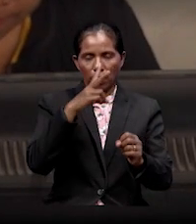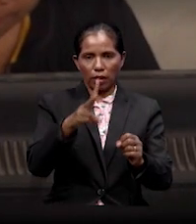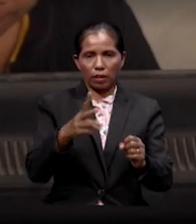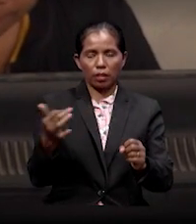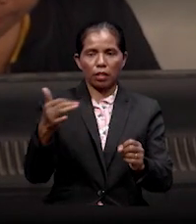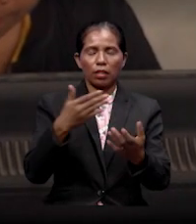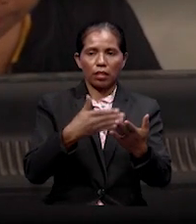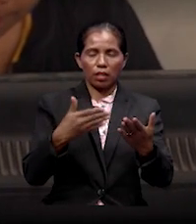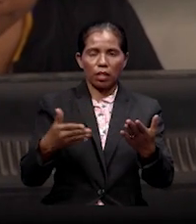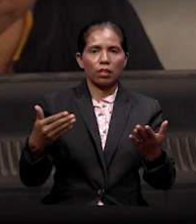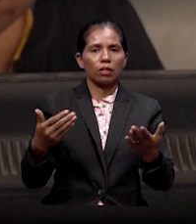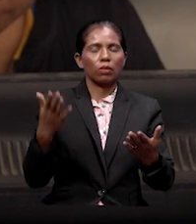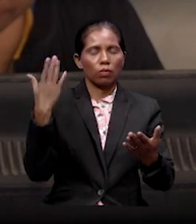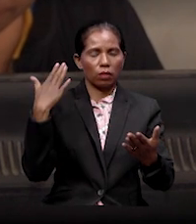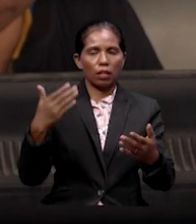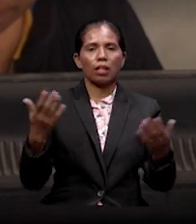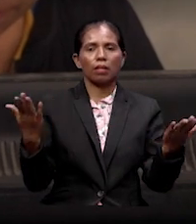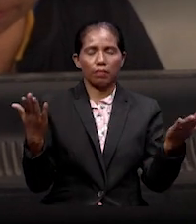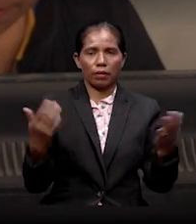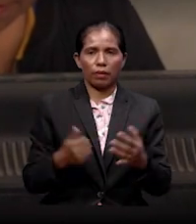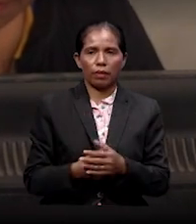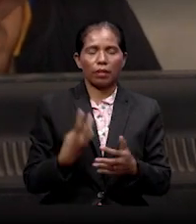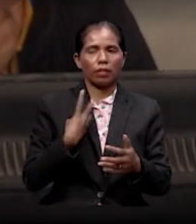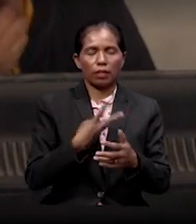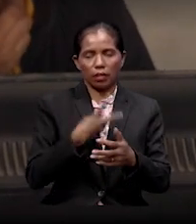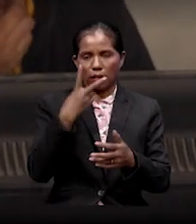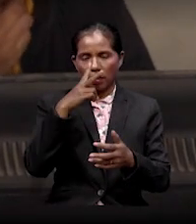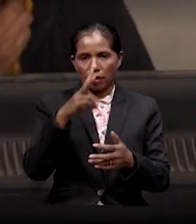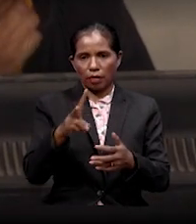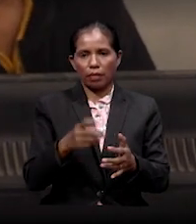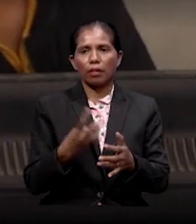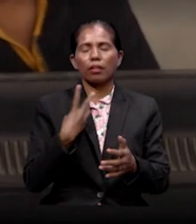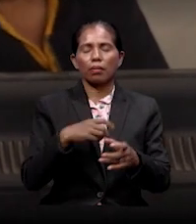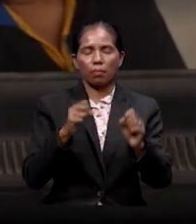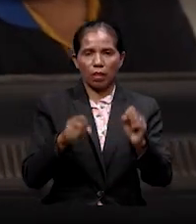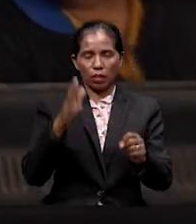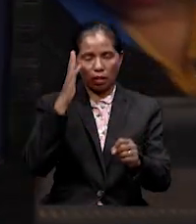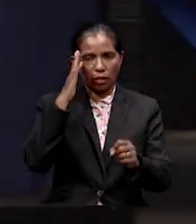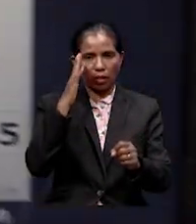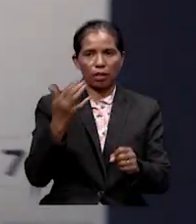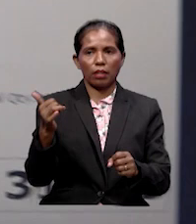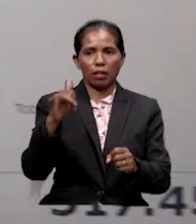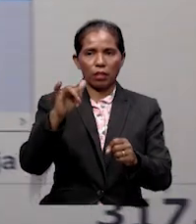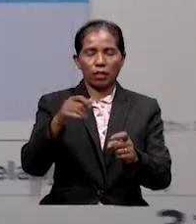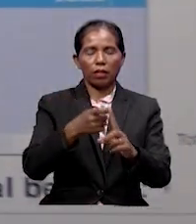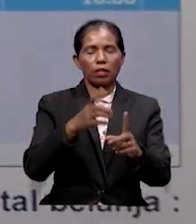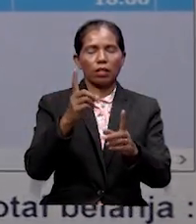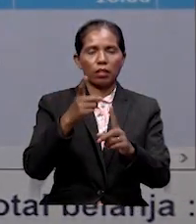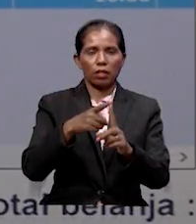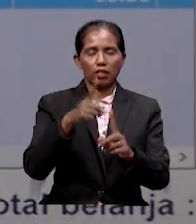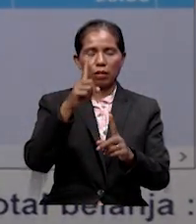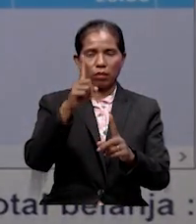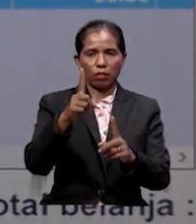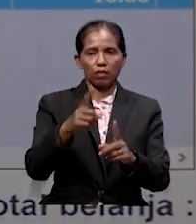tua ne hina be. Tamba be contentor release ne mos ita reka tak ita bele si bele detekta release usi di un paito agora ne